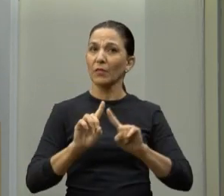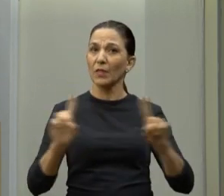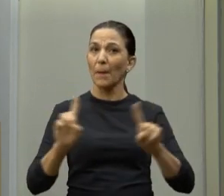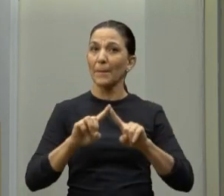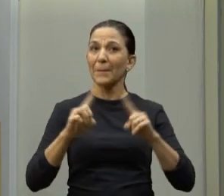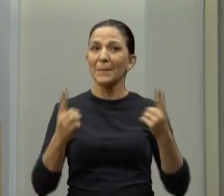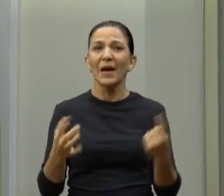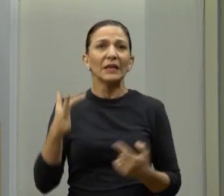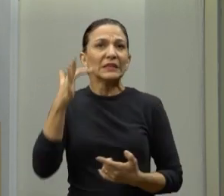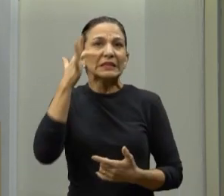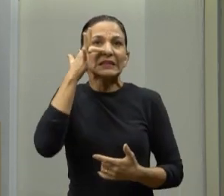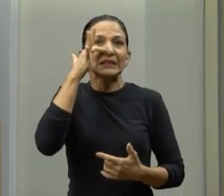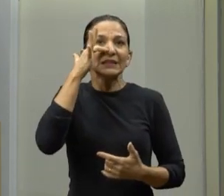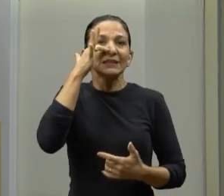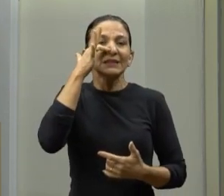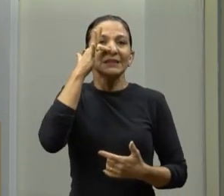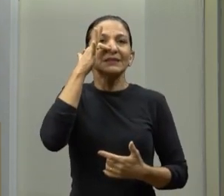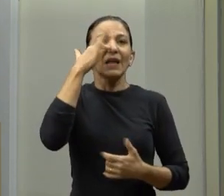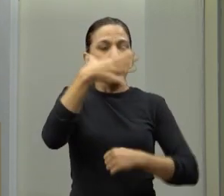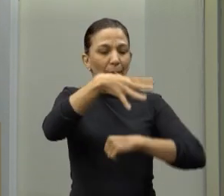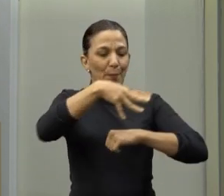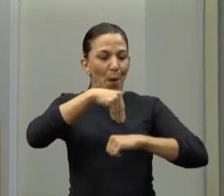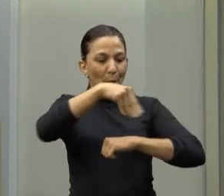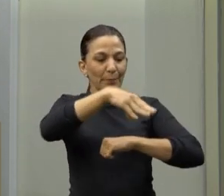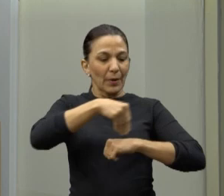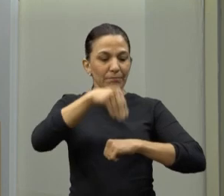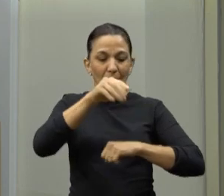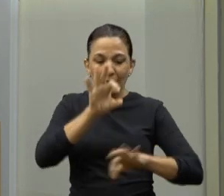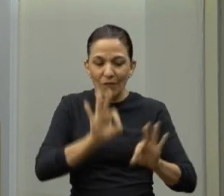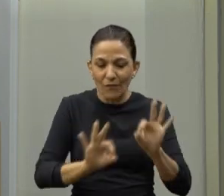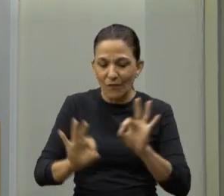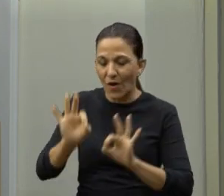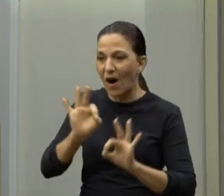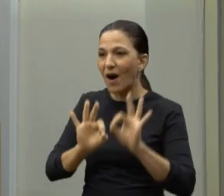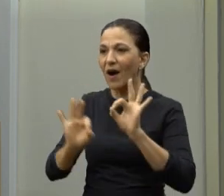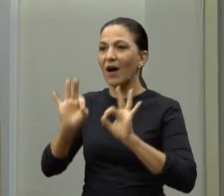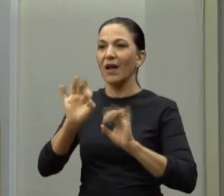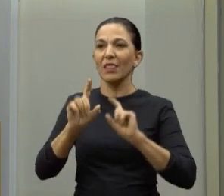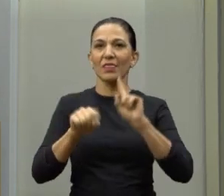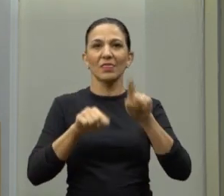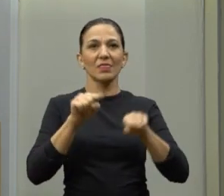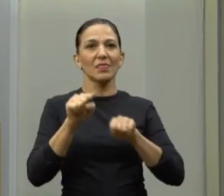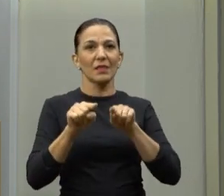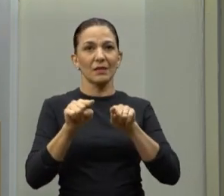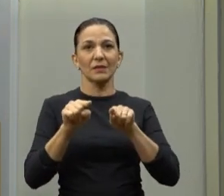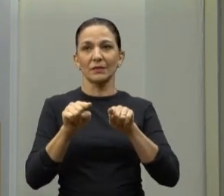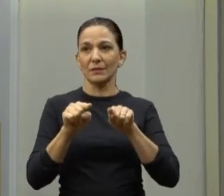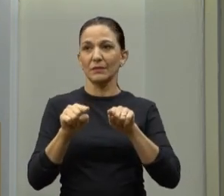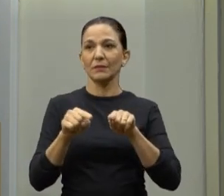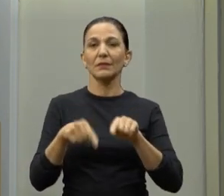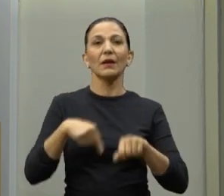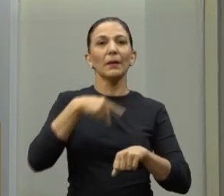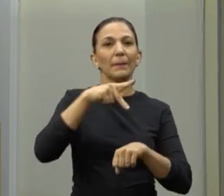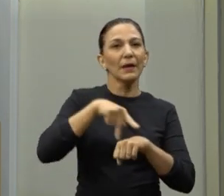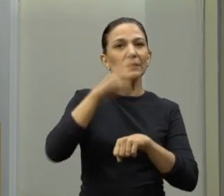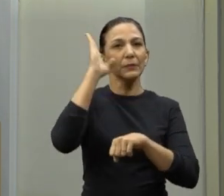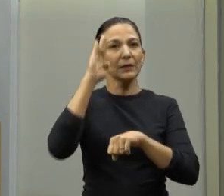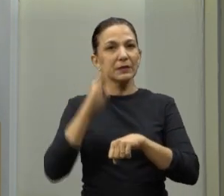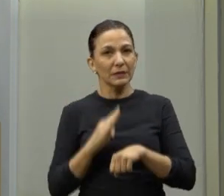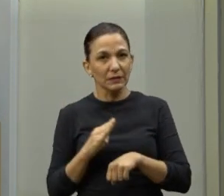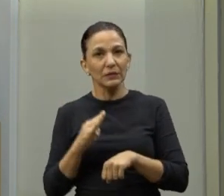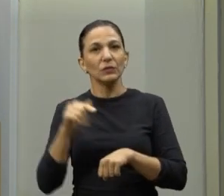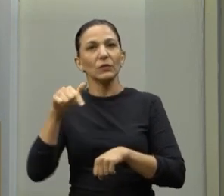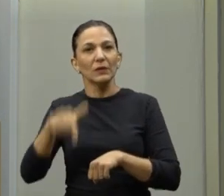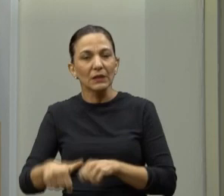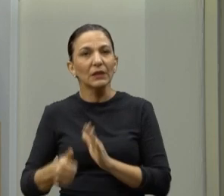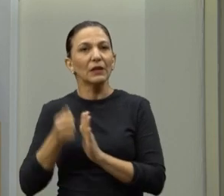traz alguns conhecimentos conversei com responsável né do que seria aqui no Brasil do que seria em Araraquara secretário